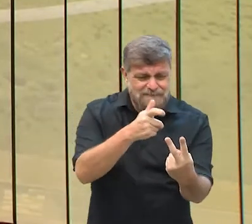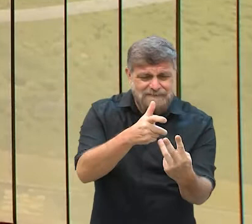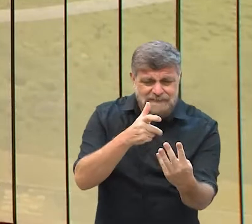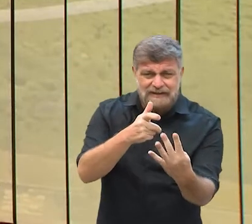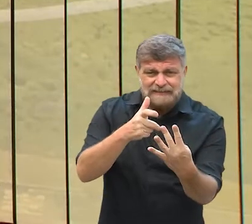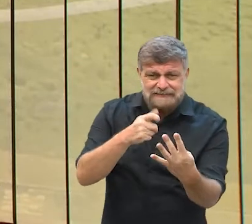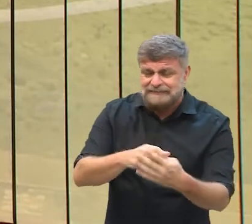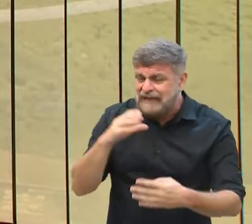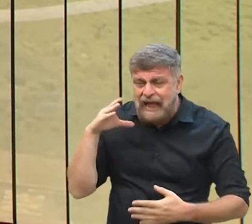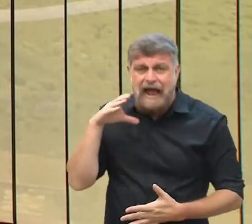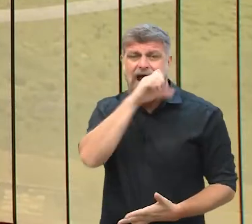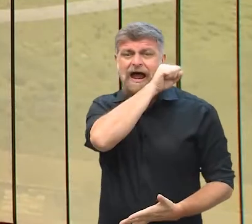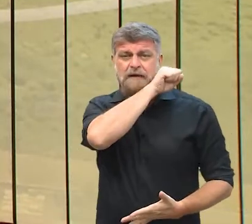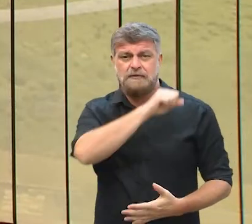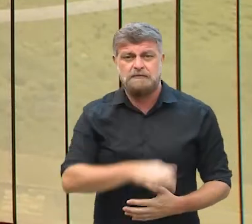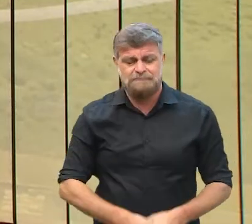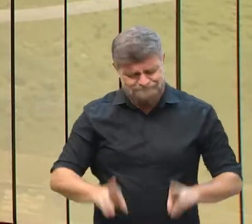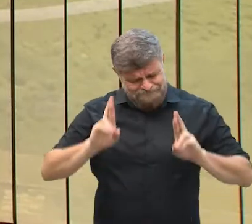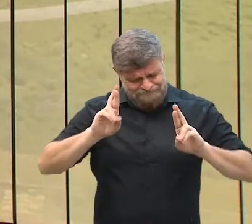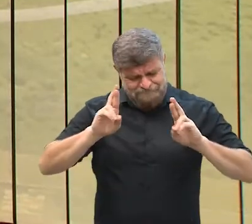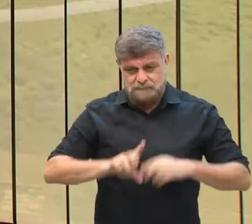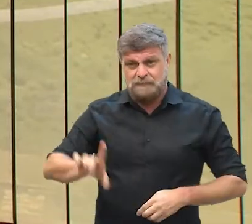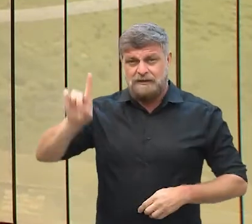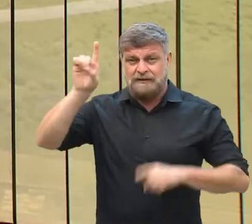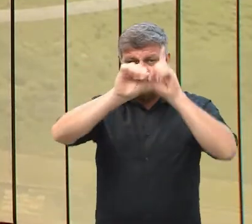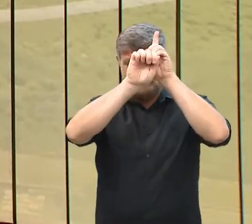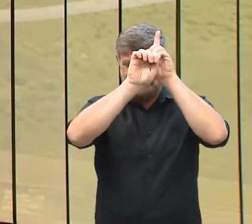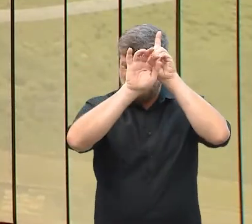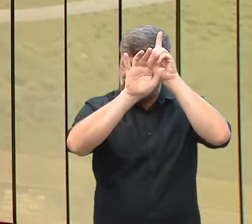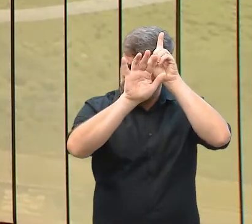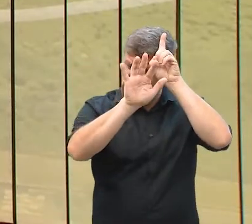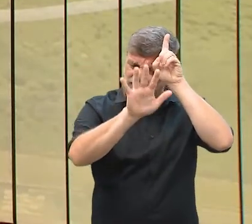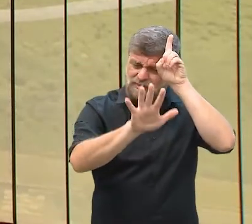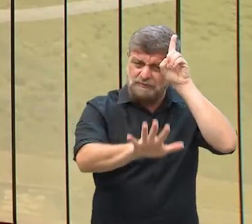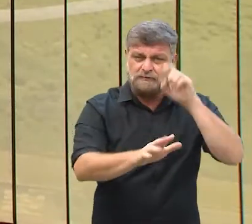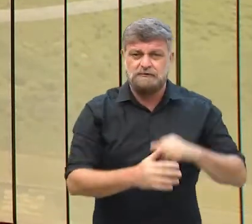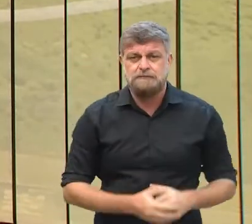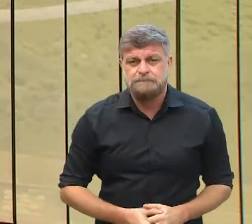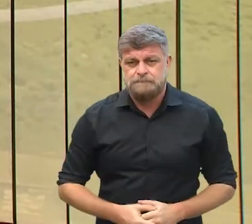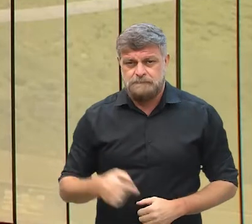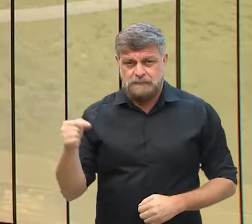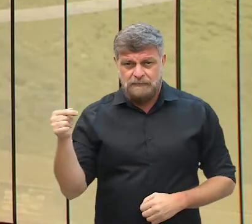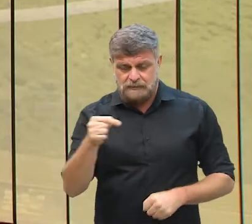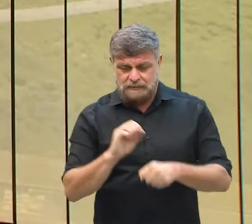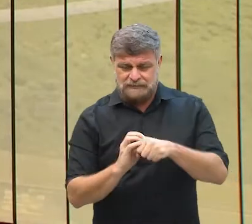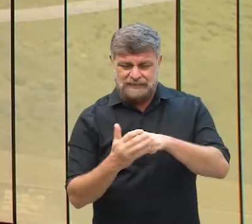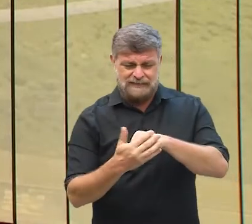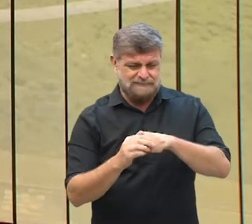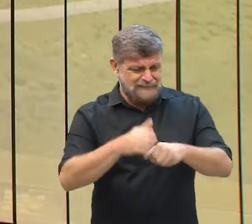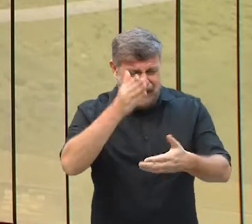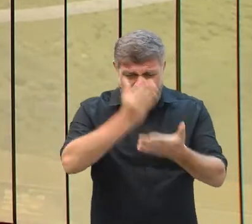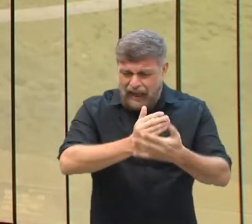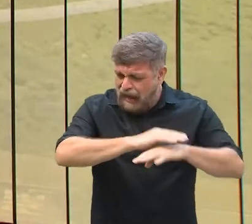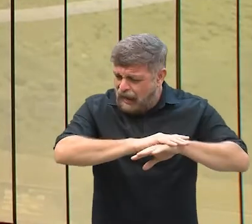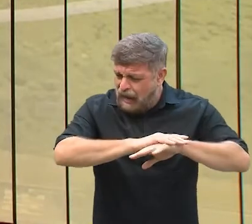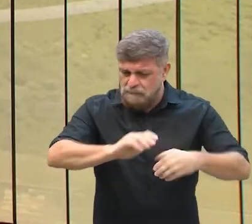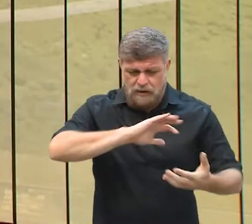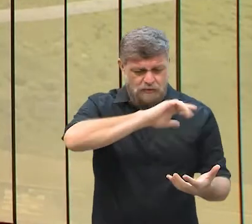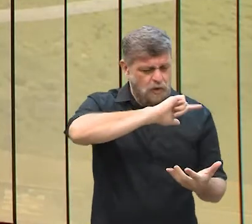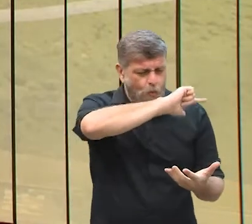ainda, eu cheguei a jogar no MAC, mas de goleiro. Tá. Nunca foi uma posição que eu quis. Posição ingrata também, porque né?